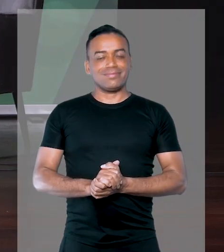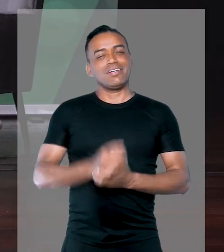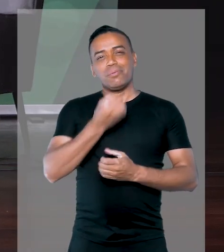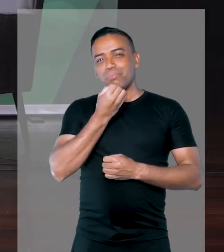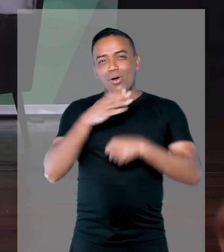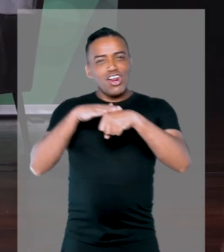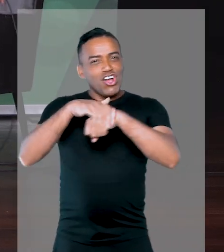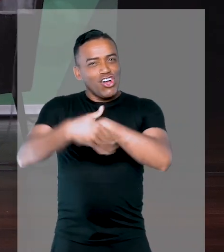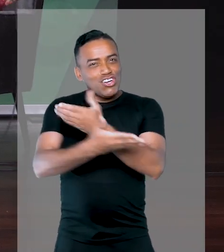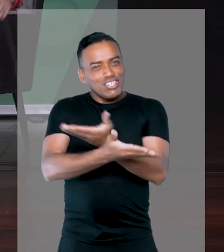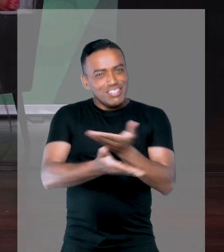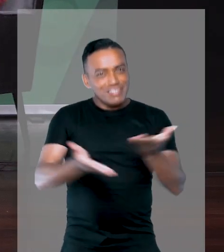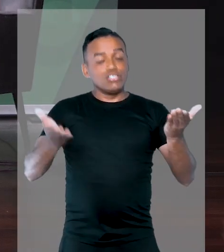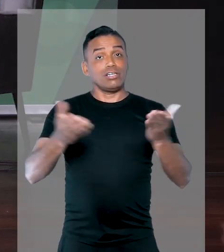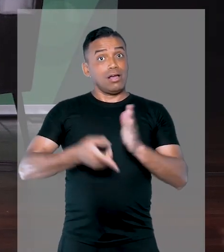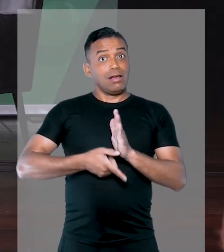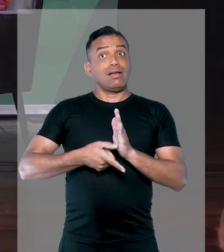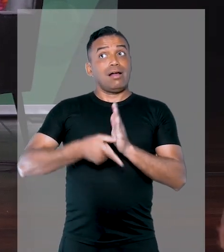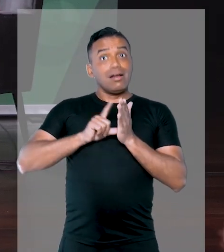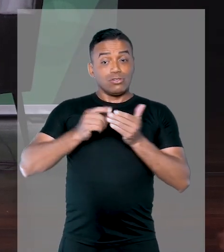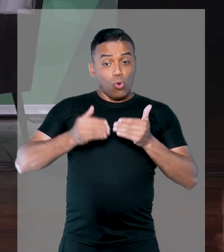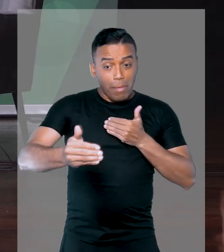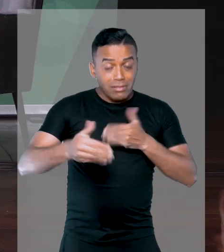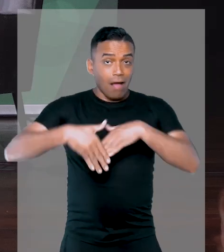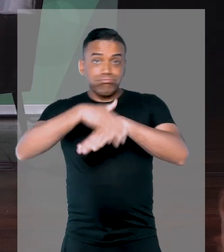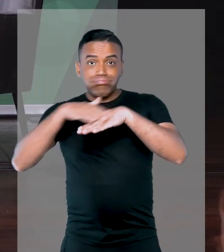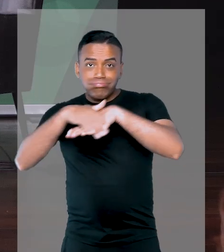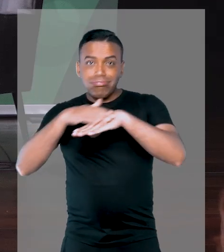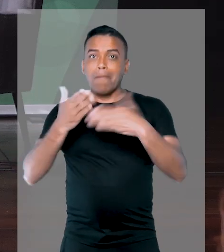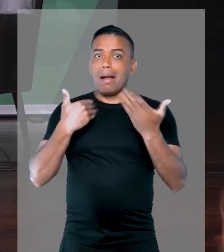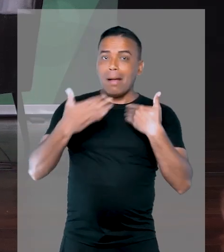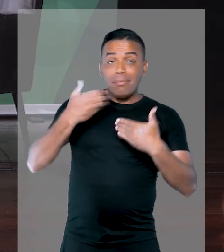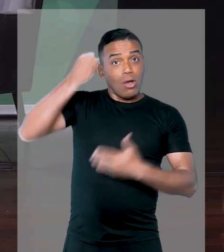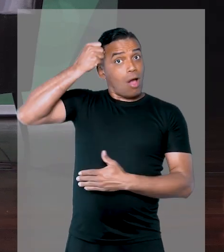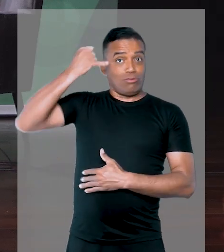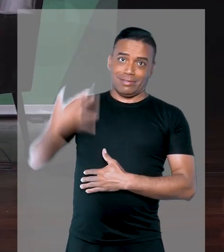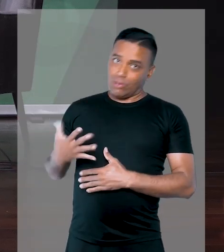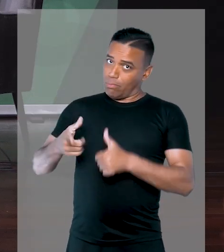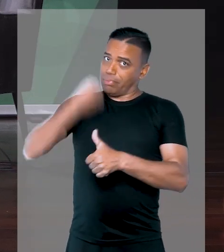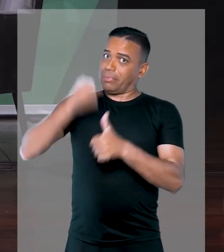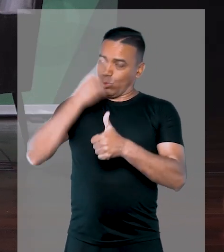Boa noite. Antes de iniciar nossa conversa, a gente vai fazer a audiodescrição.